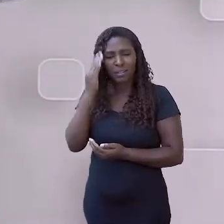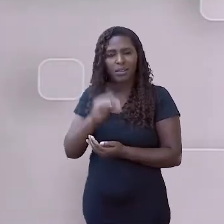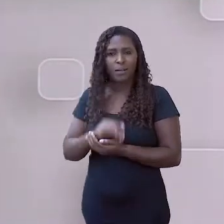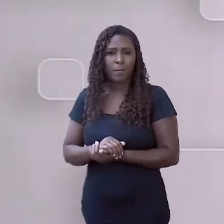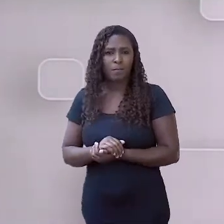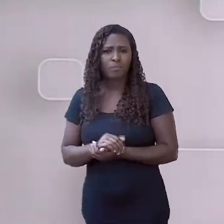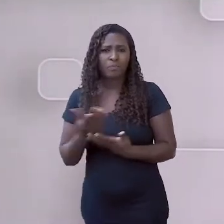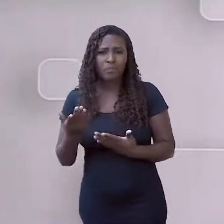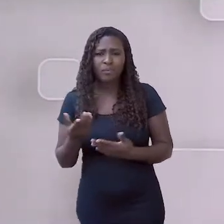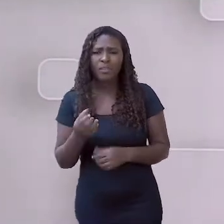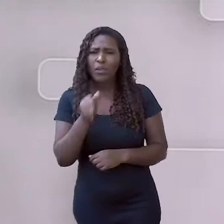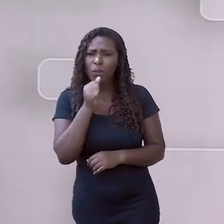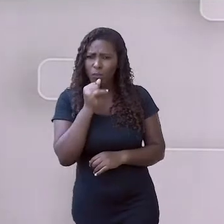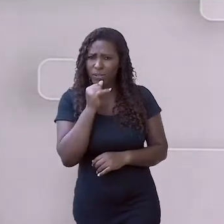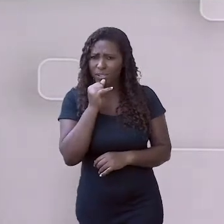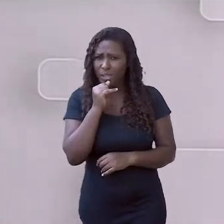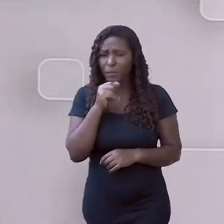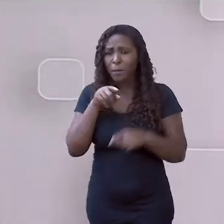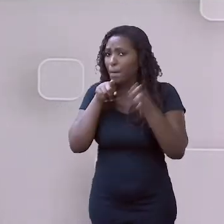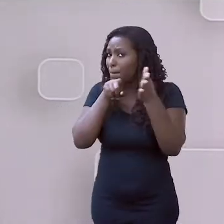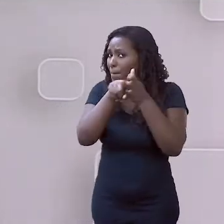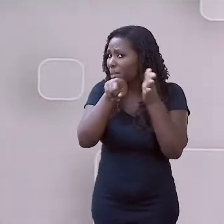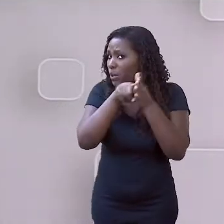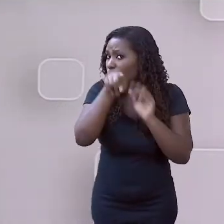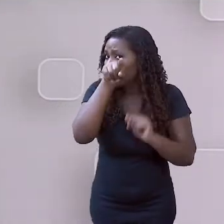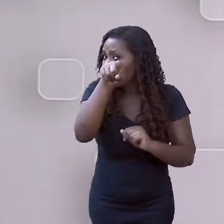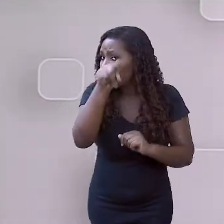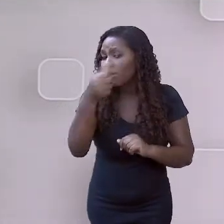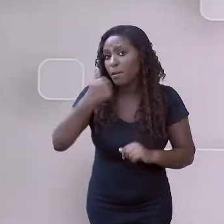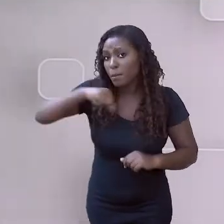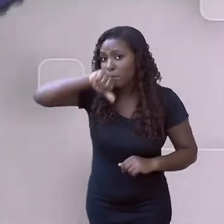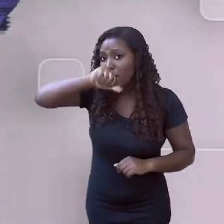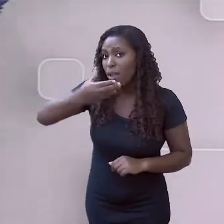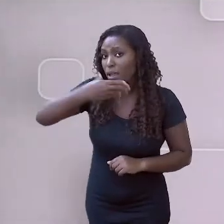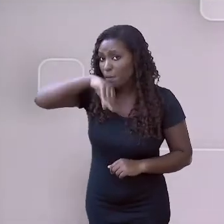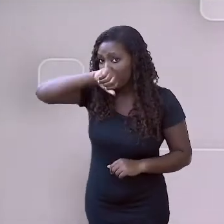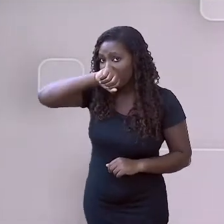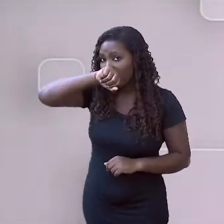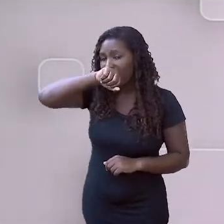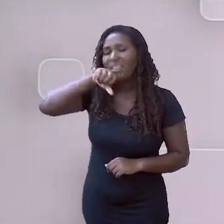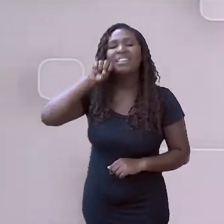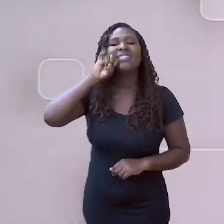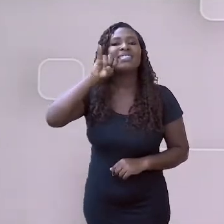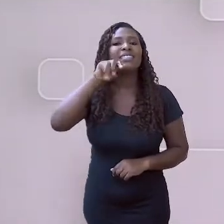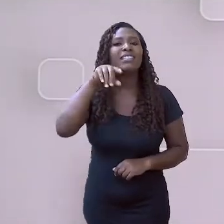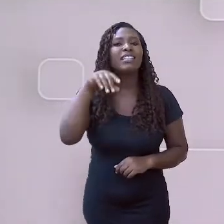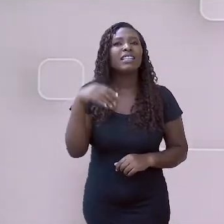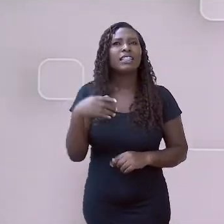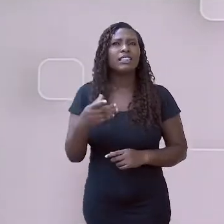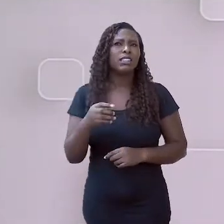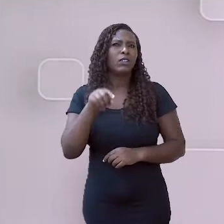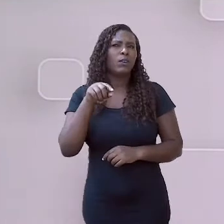se quando eles tinham a sua idade, o guarda-roupa deles era igual ao teu.